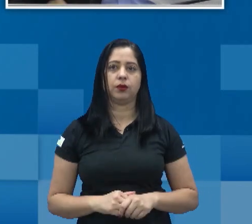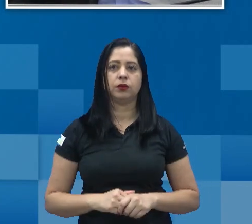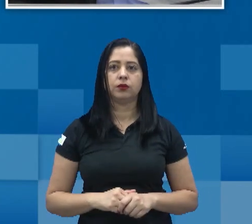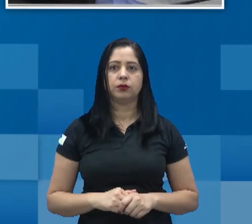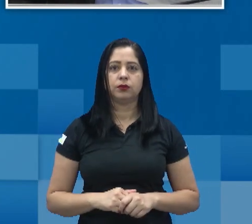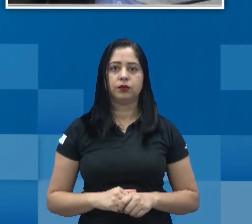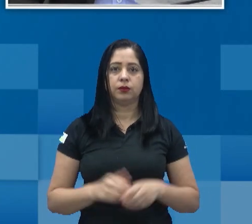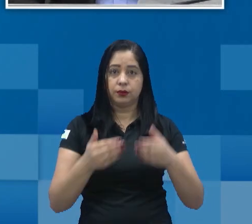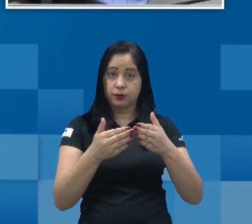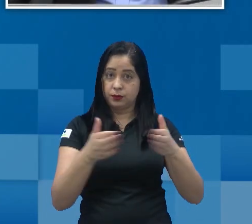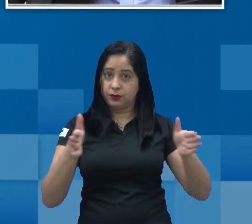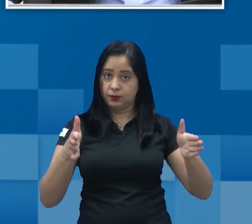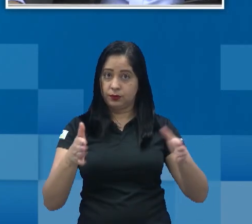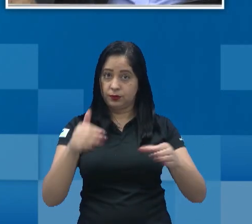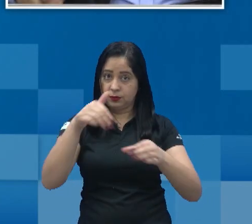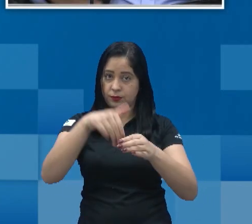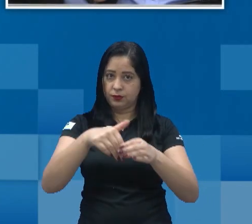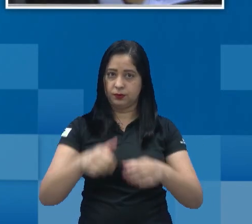Aberta a votação.